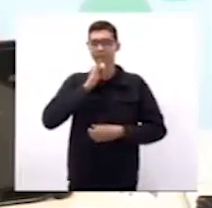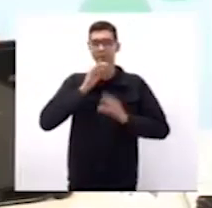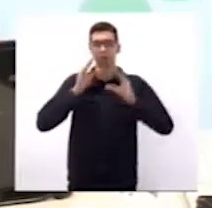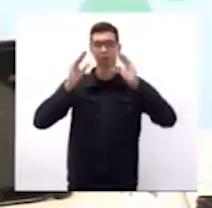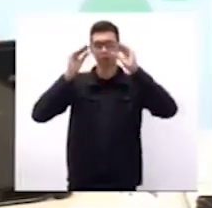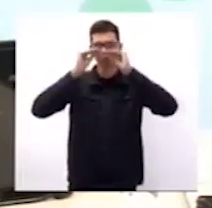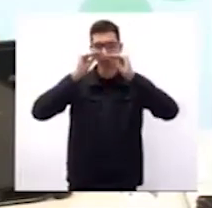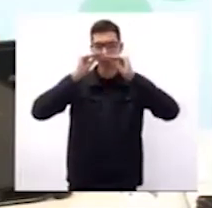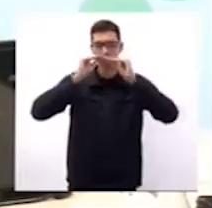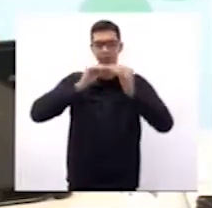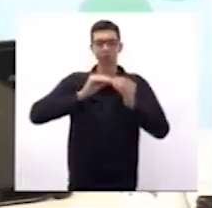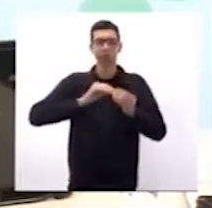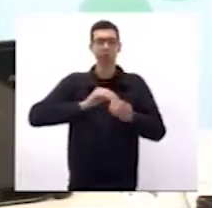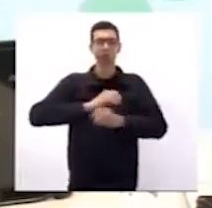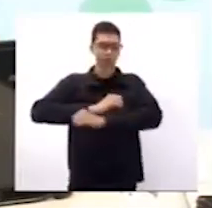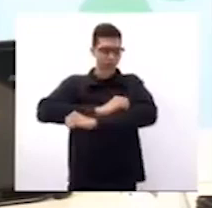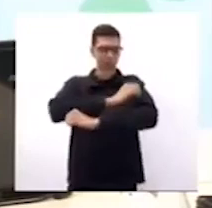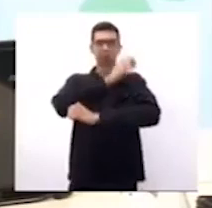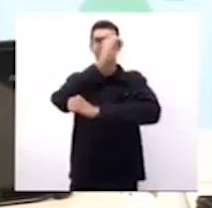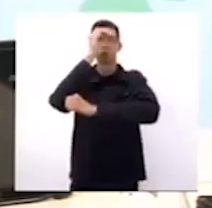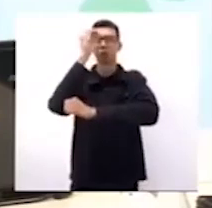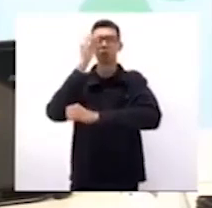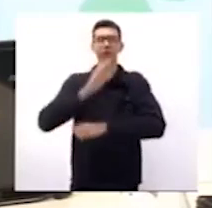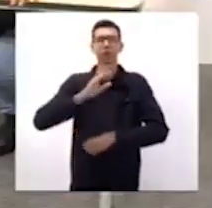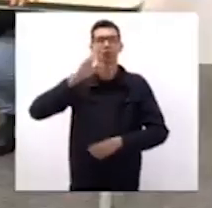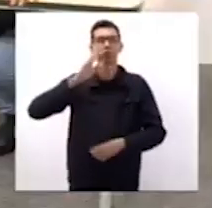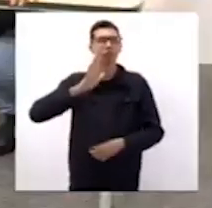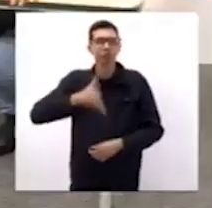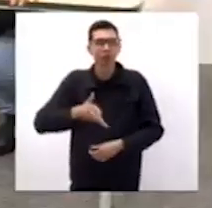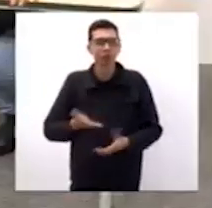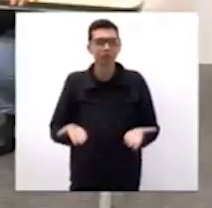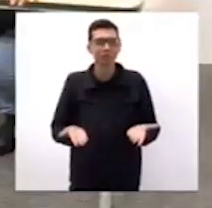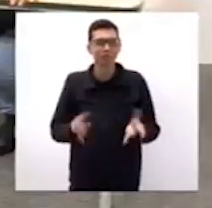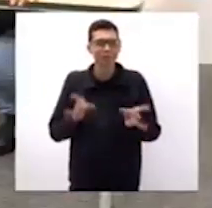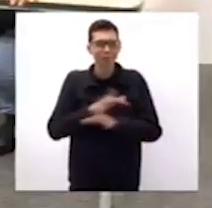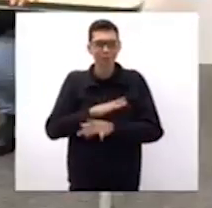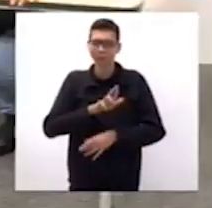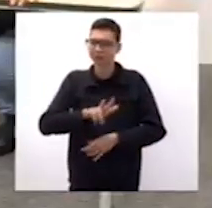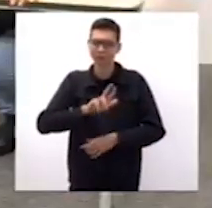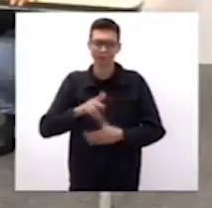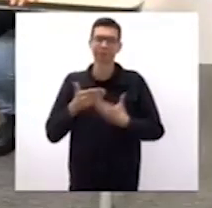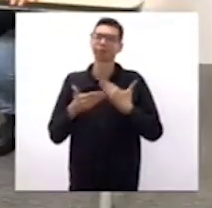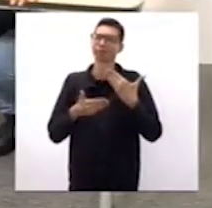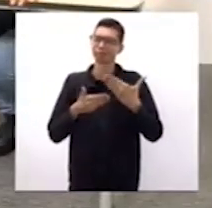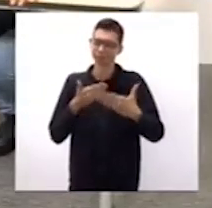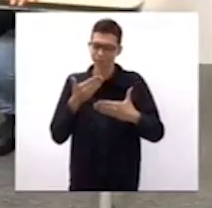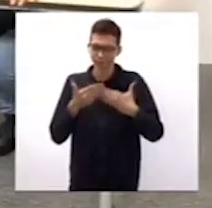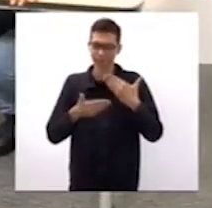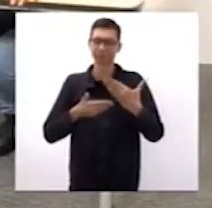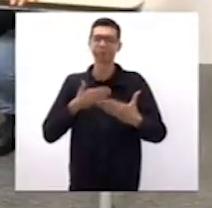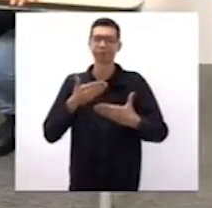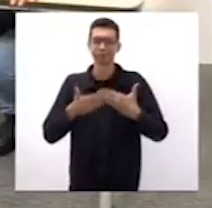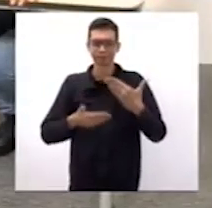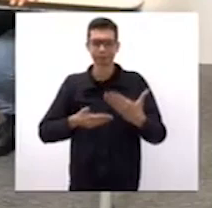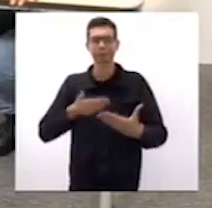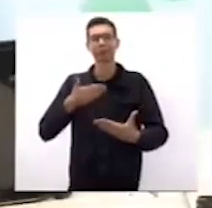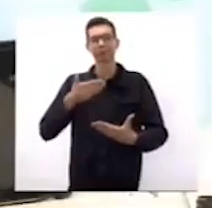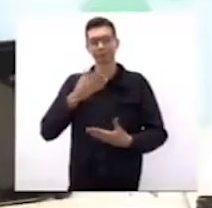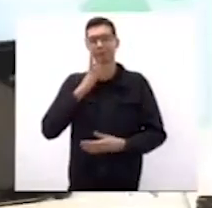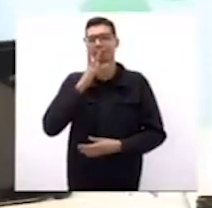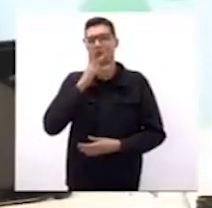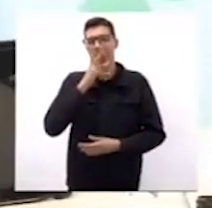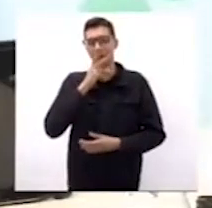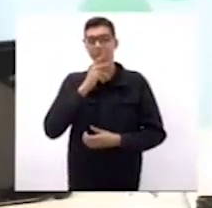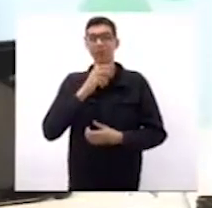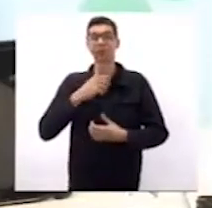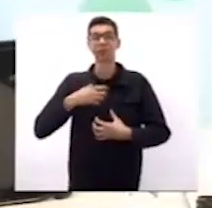ambiente totalmente configurado da forma ideal, né? A gente tem que compartilhar aí dessa angústia, mas queremos destacar aqui